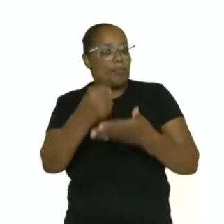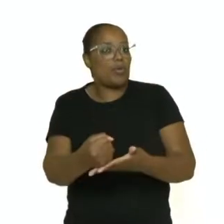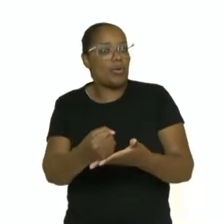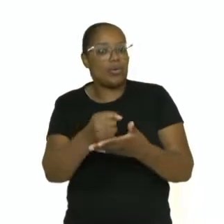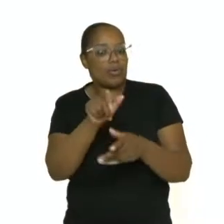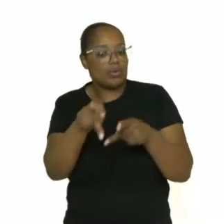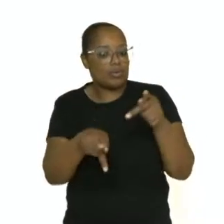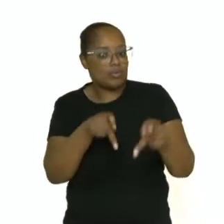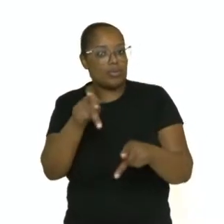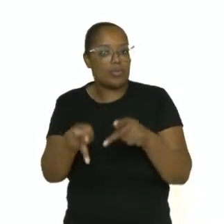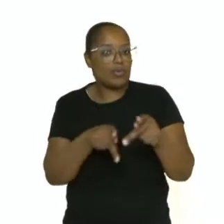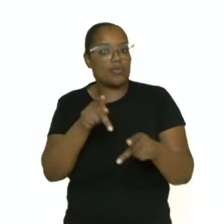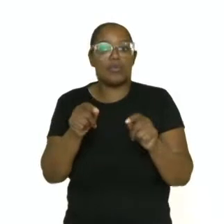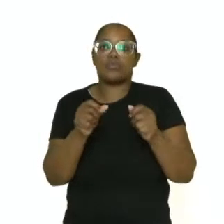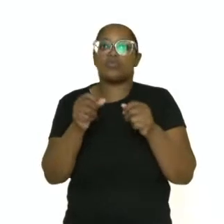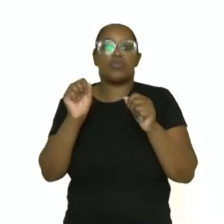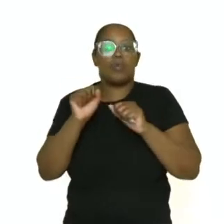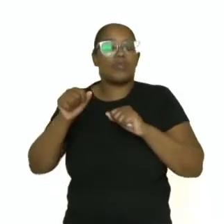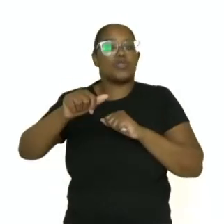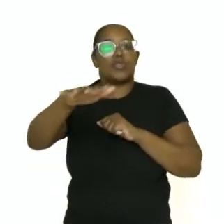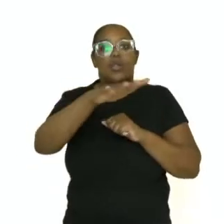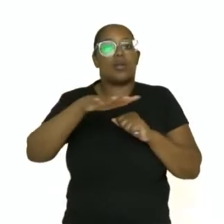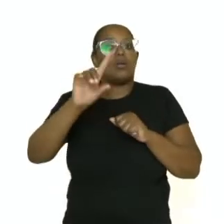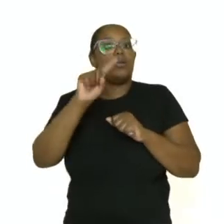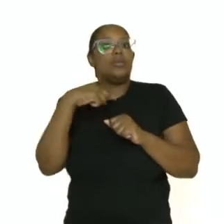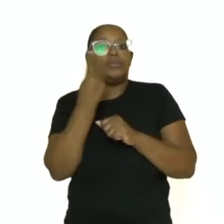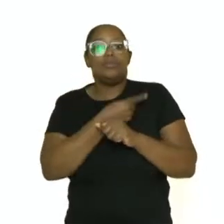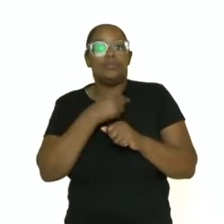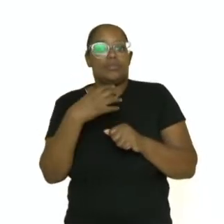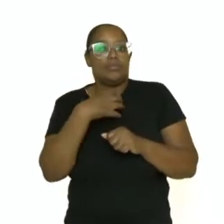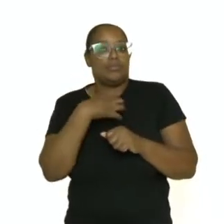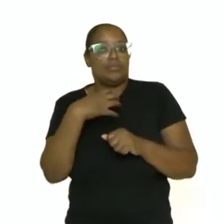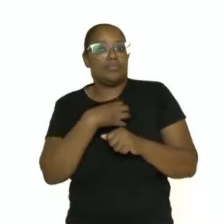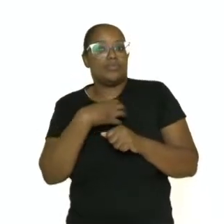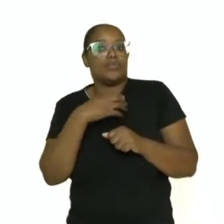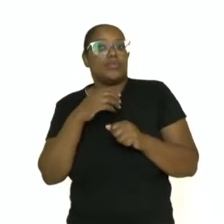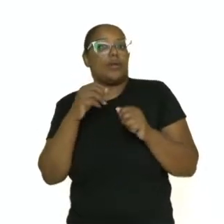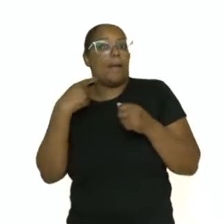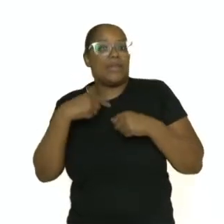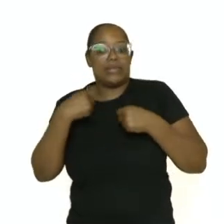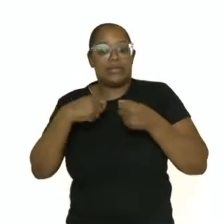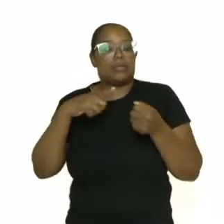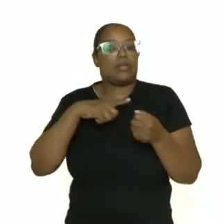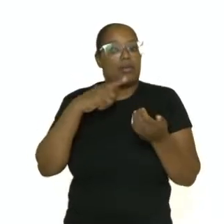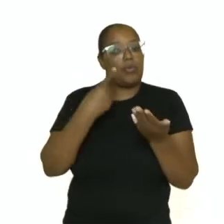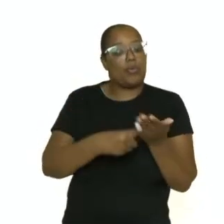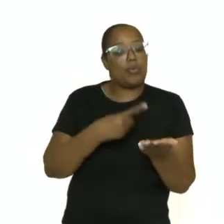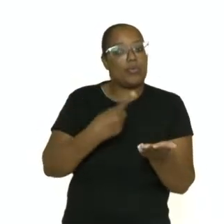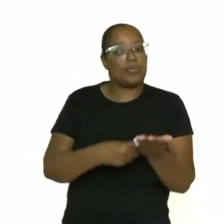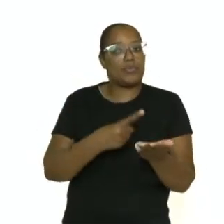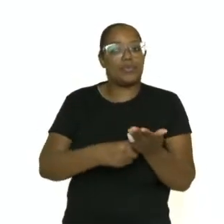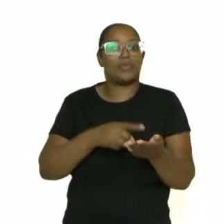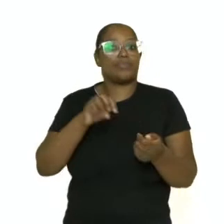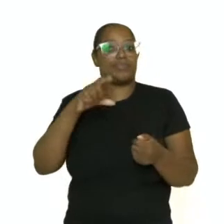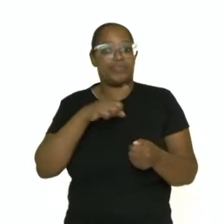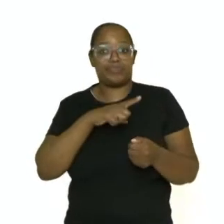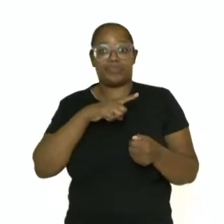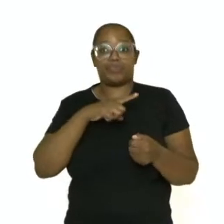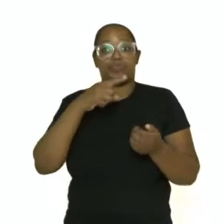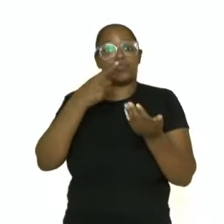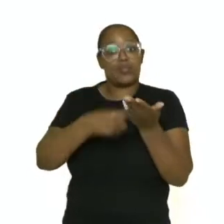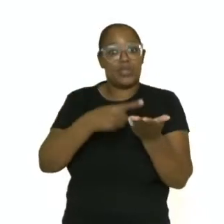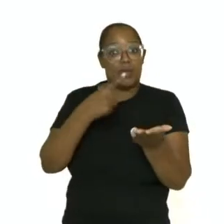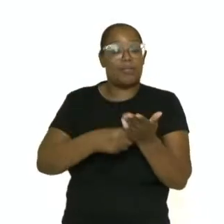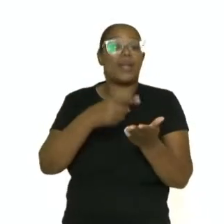forma em geral, mas nós sentimos a necessidade de estabelecer uma meta. Por isso, foi lançada a campanha